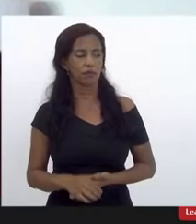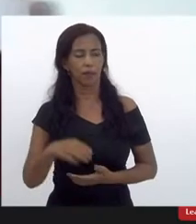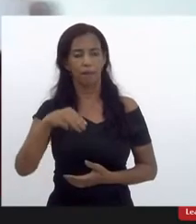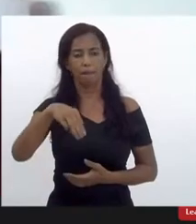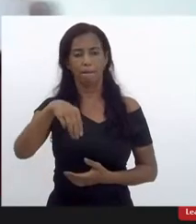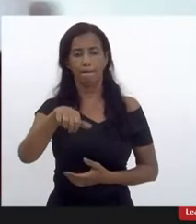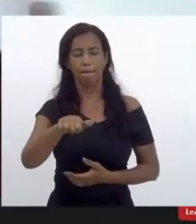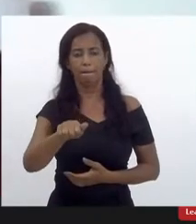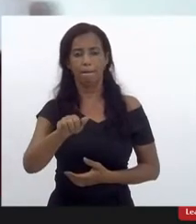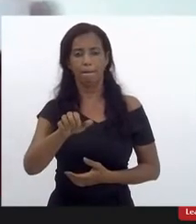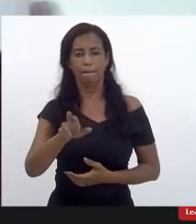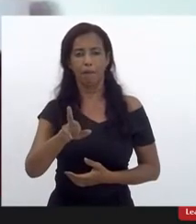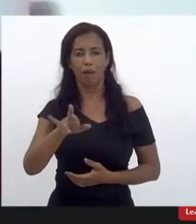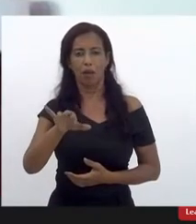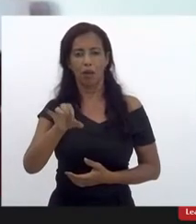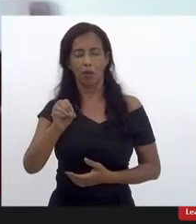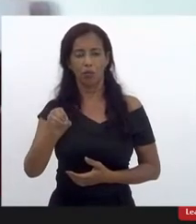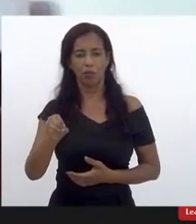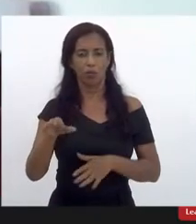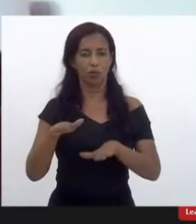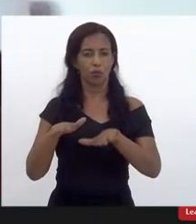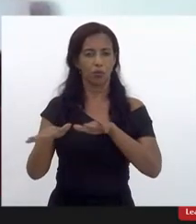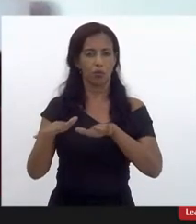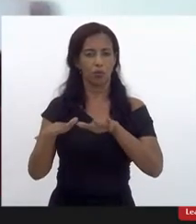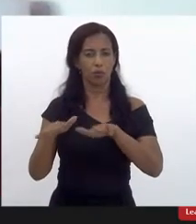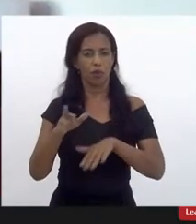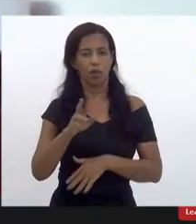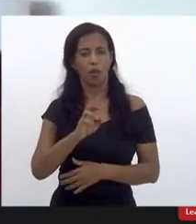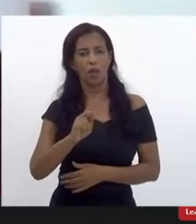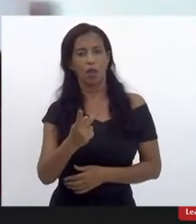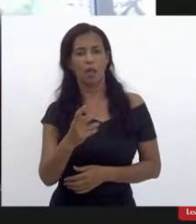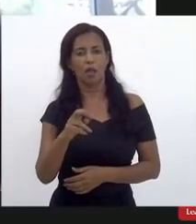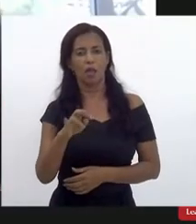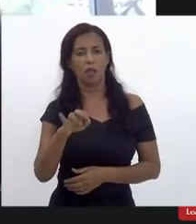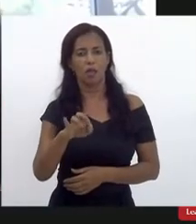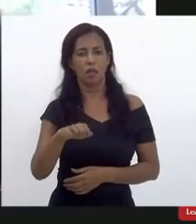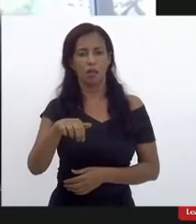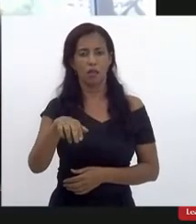Maurício Rodrigues, do Comitê de Mobilização do Henrique Laje.